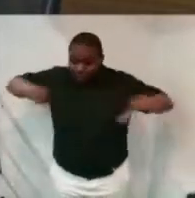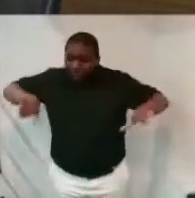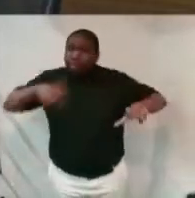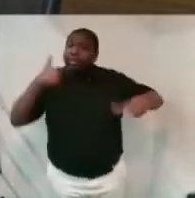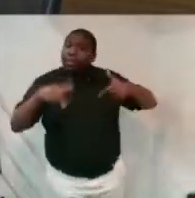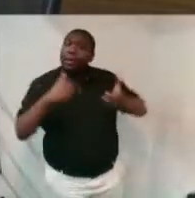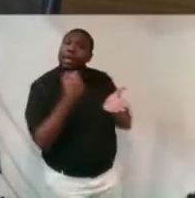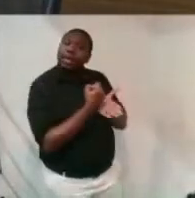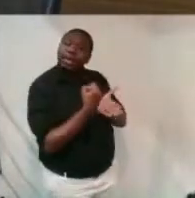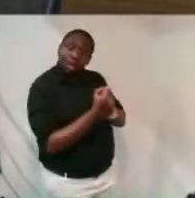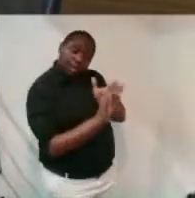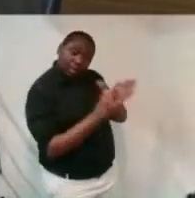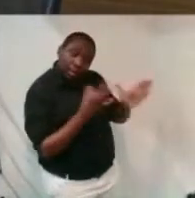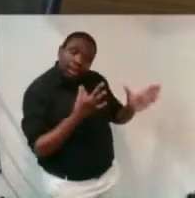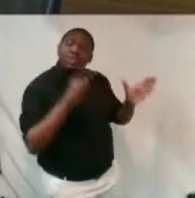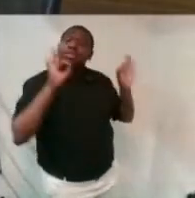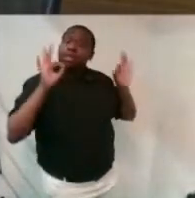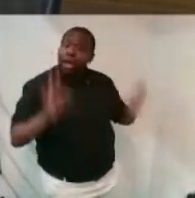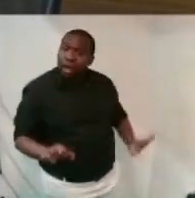carteira assinada,